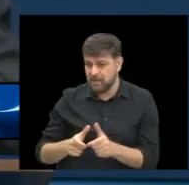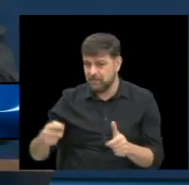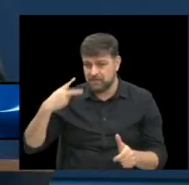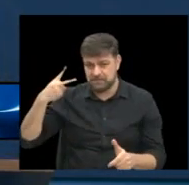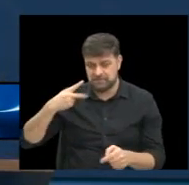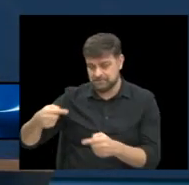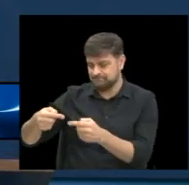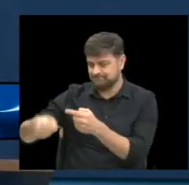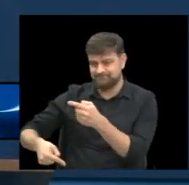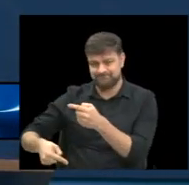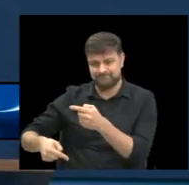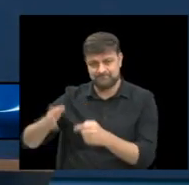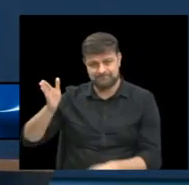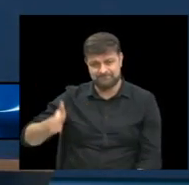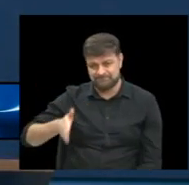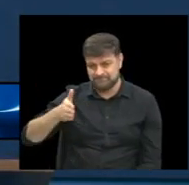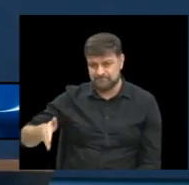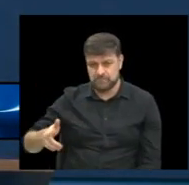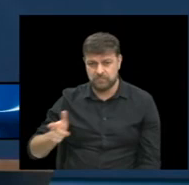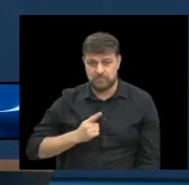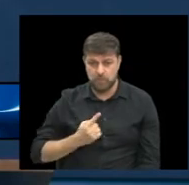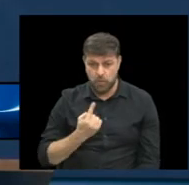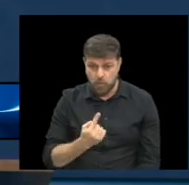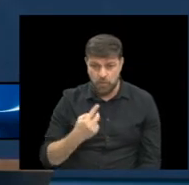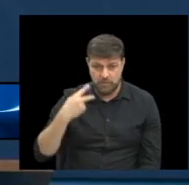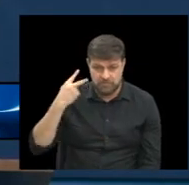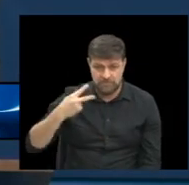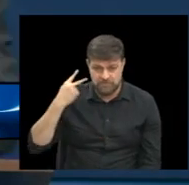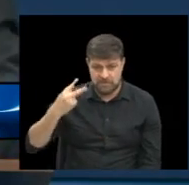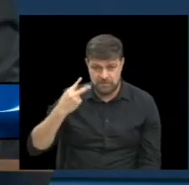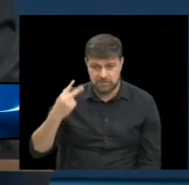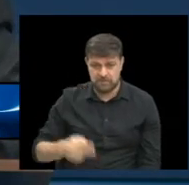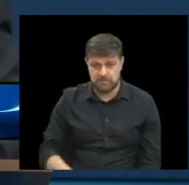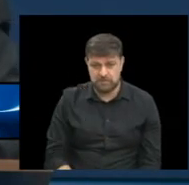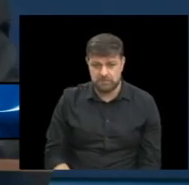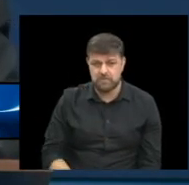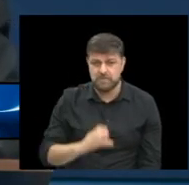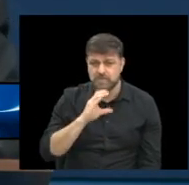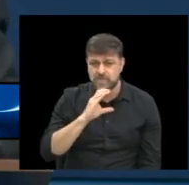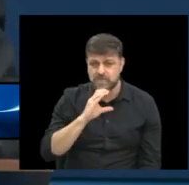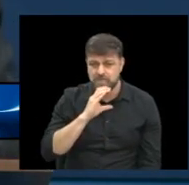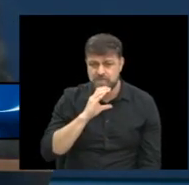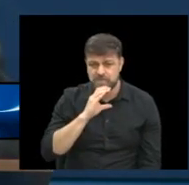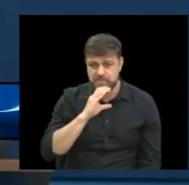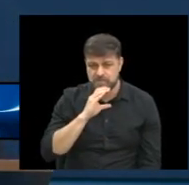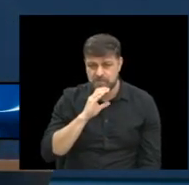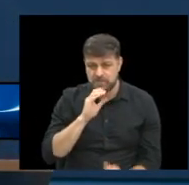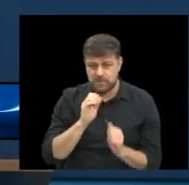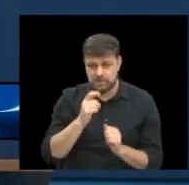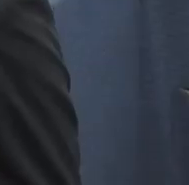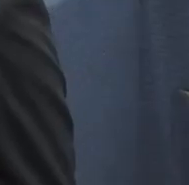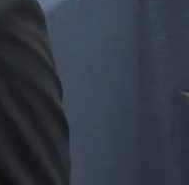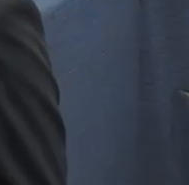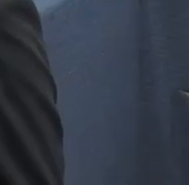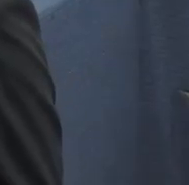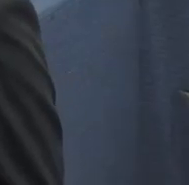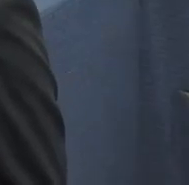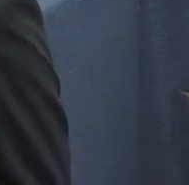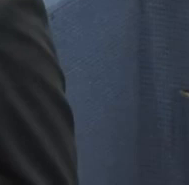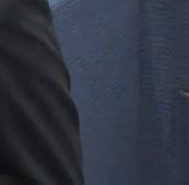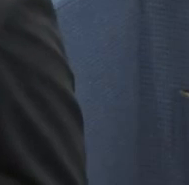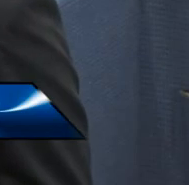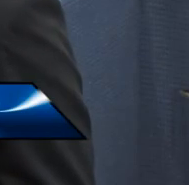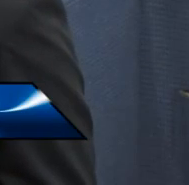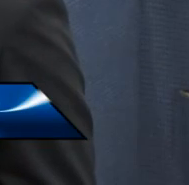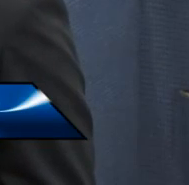maioria absoluta, com voto contrário do vereador Carlão do PT e deste vereador. As